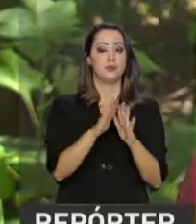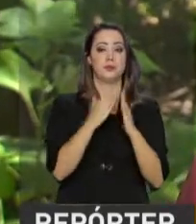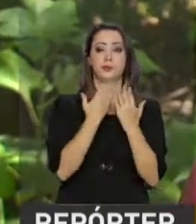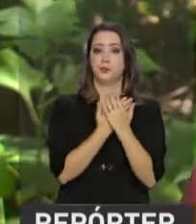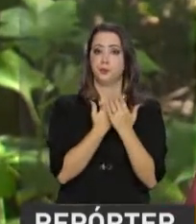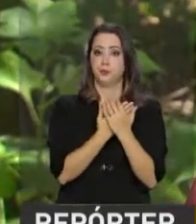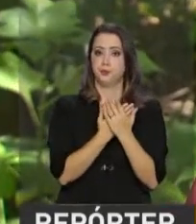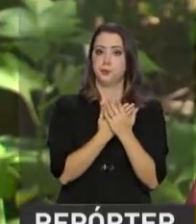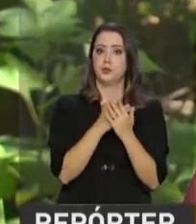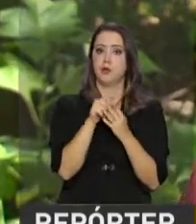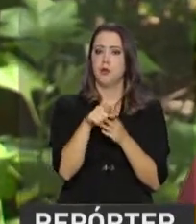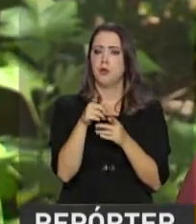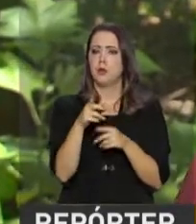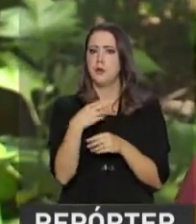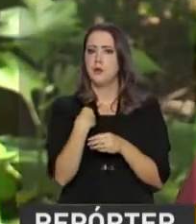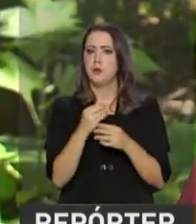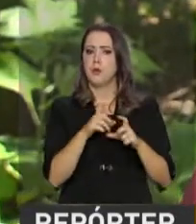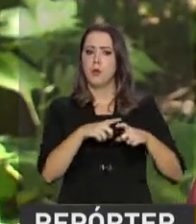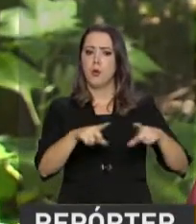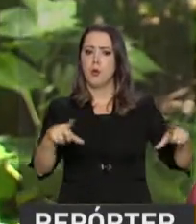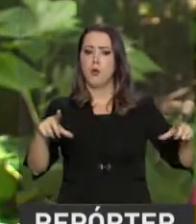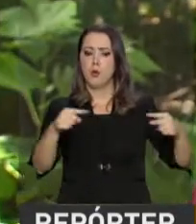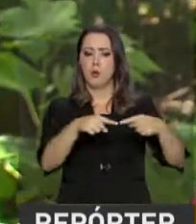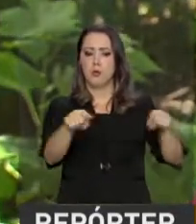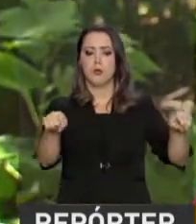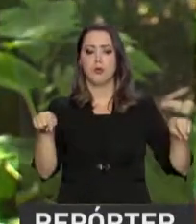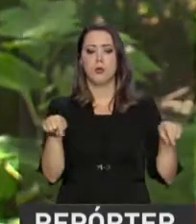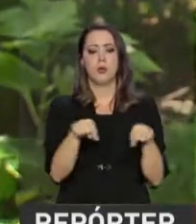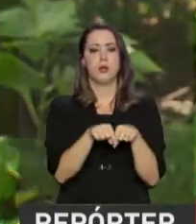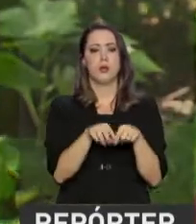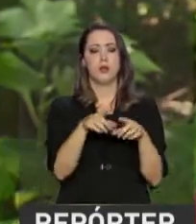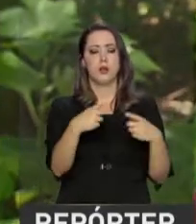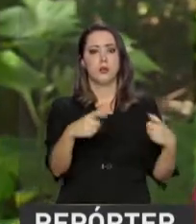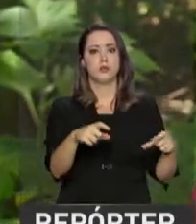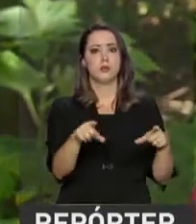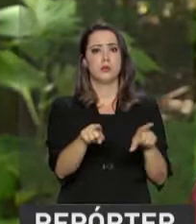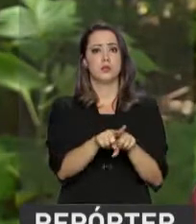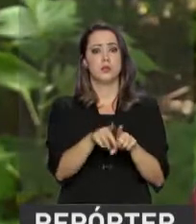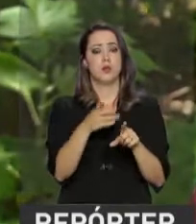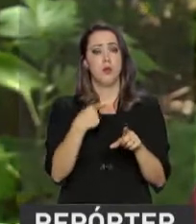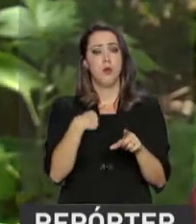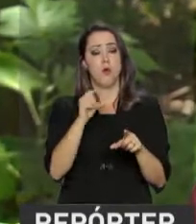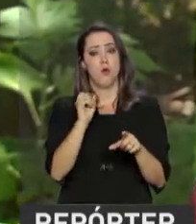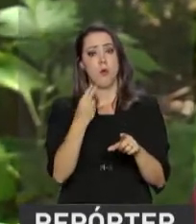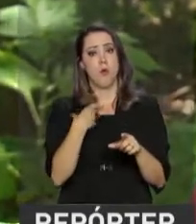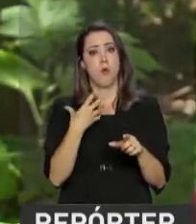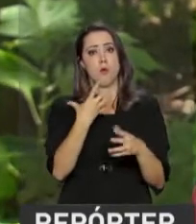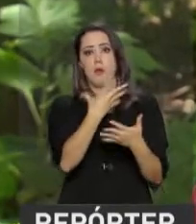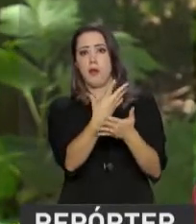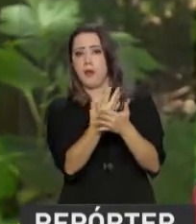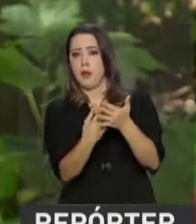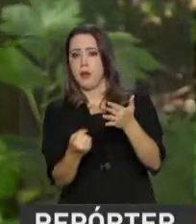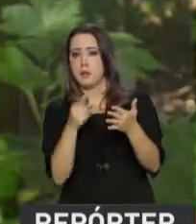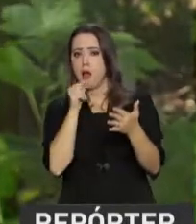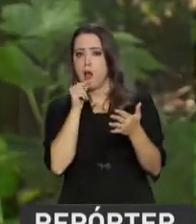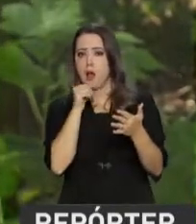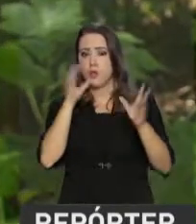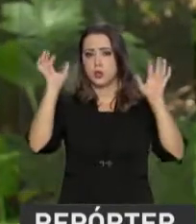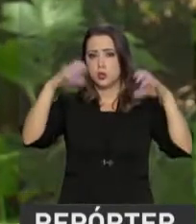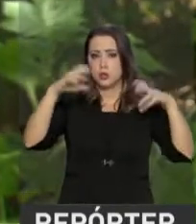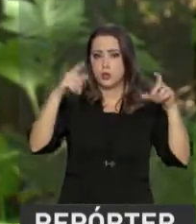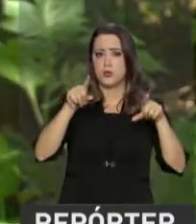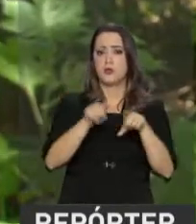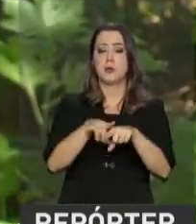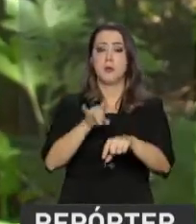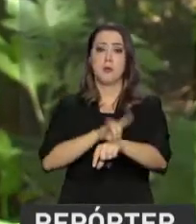na forma dos víveres construção de viveiros s externas coletores de água de chuva banheiros secos